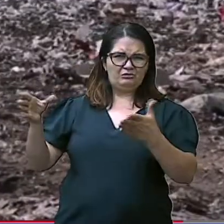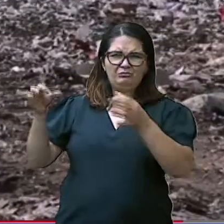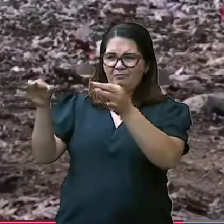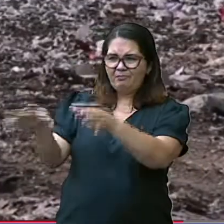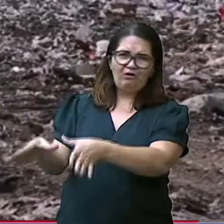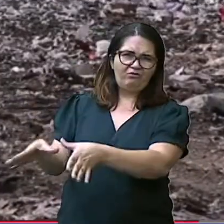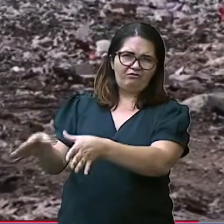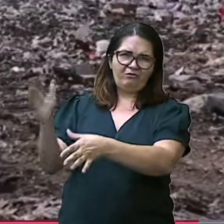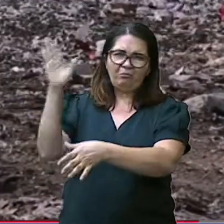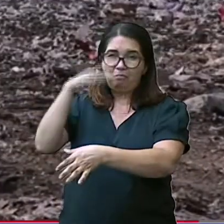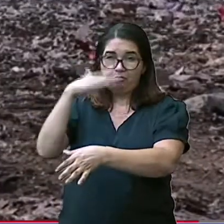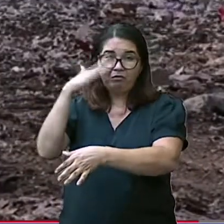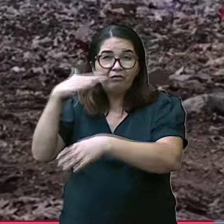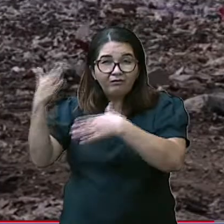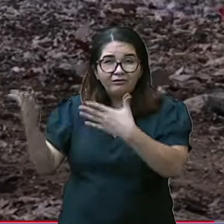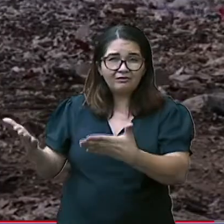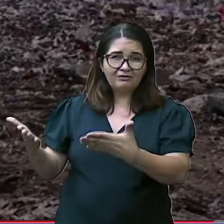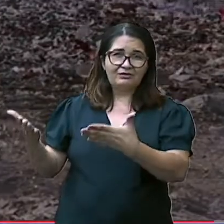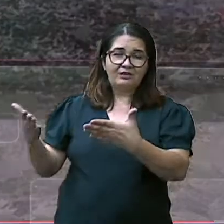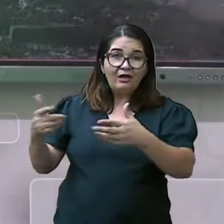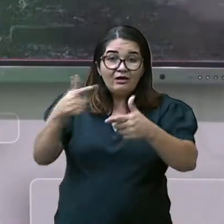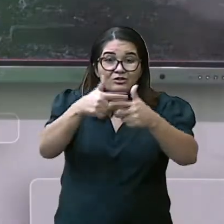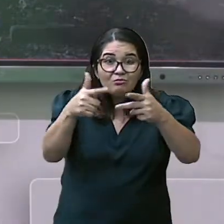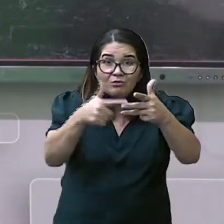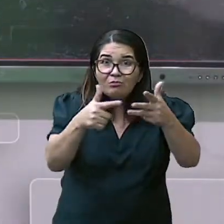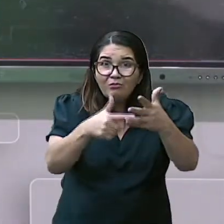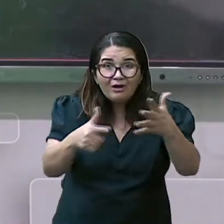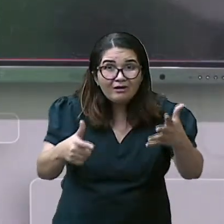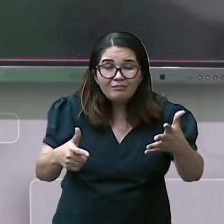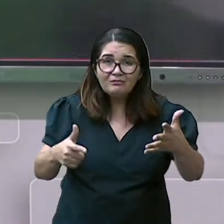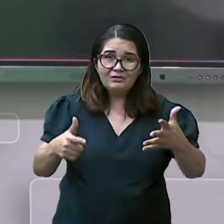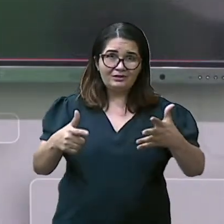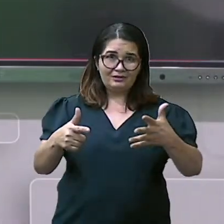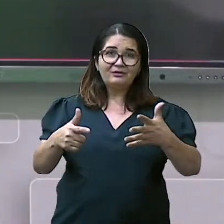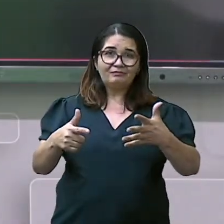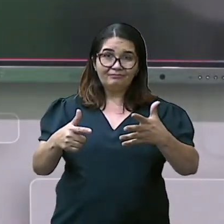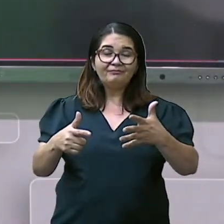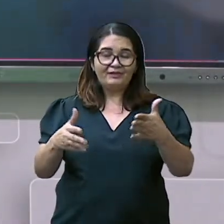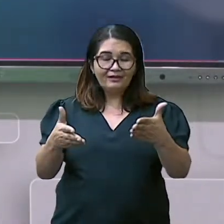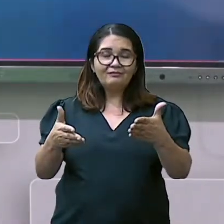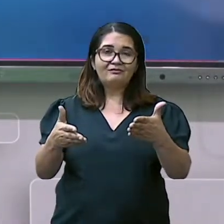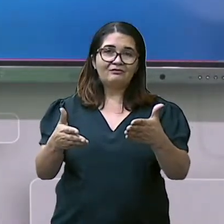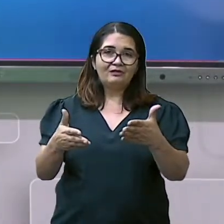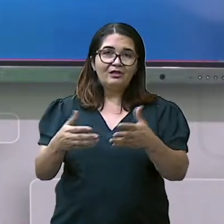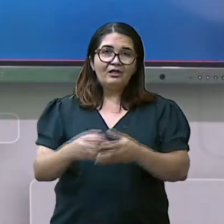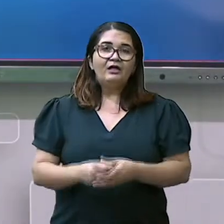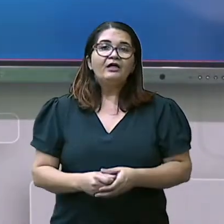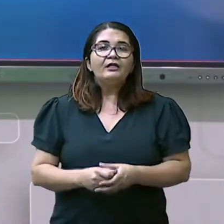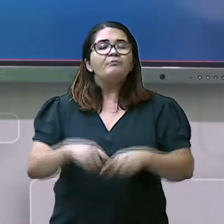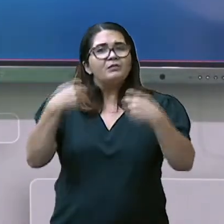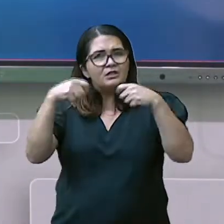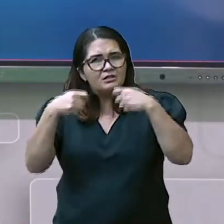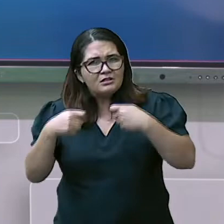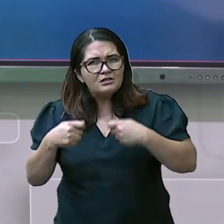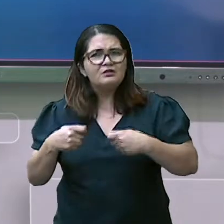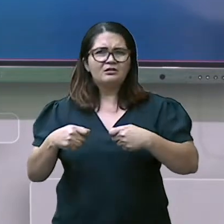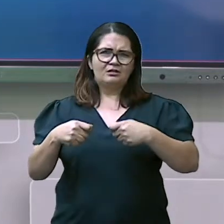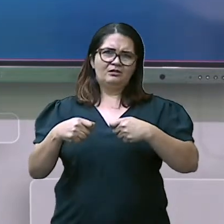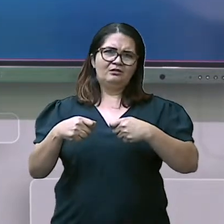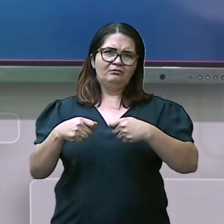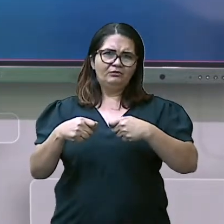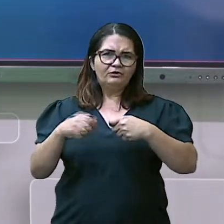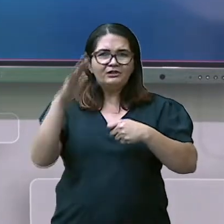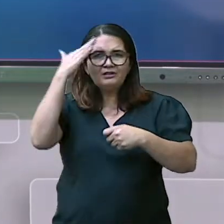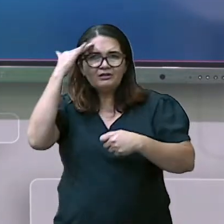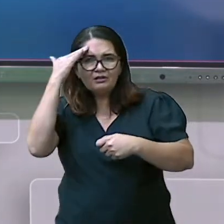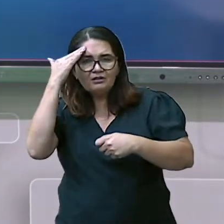lixo. Isso é um problema grave que nós encontramos em